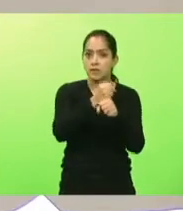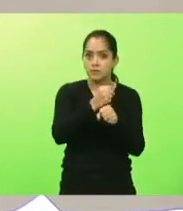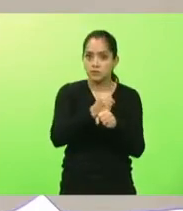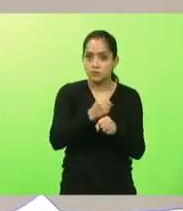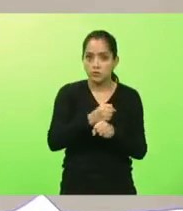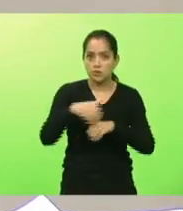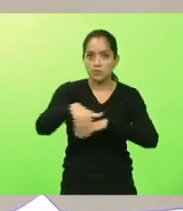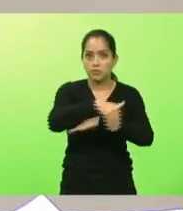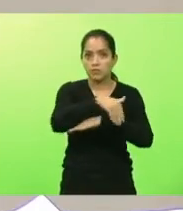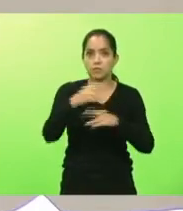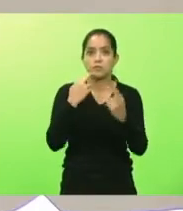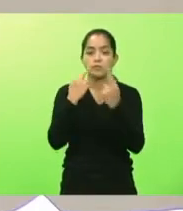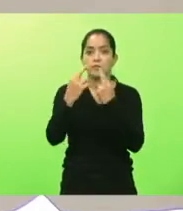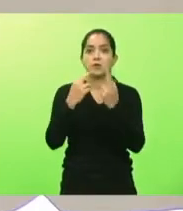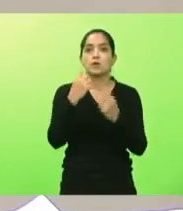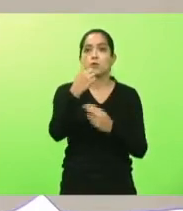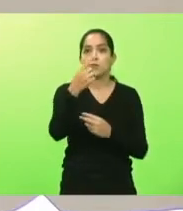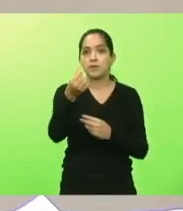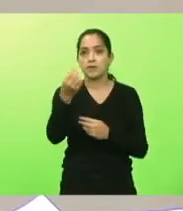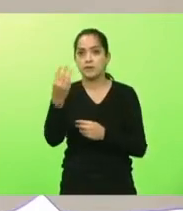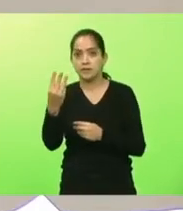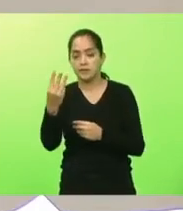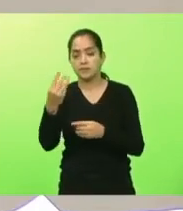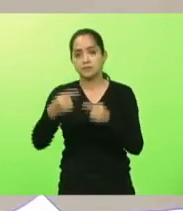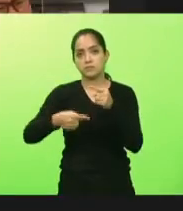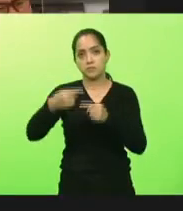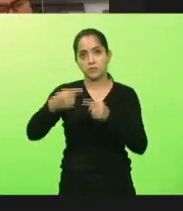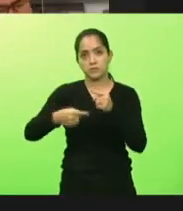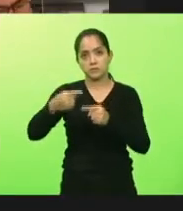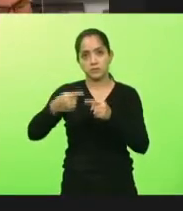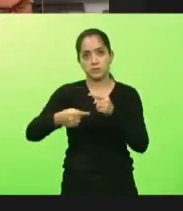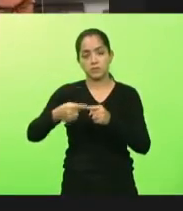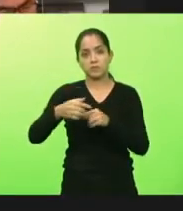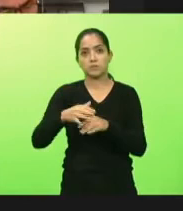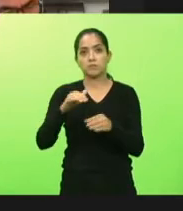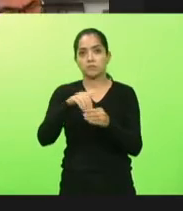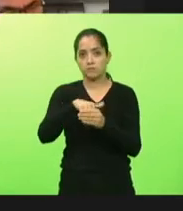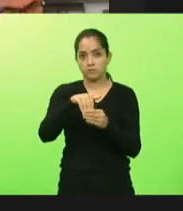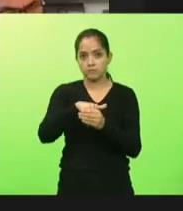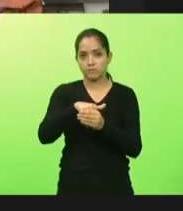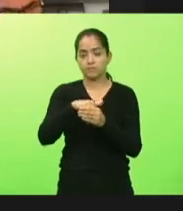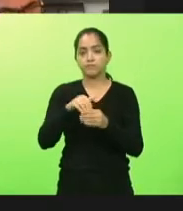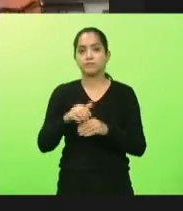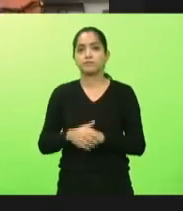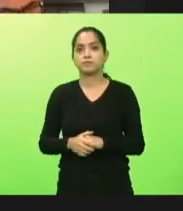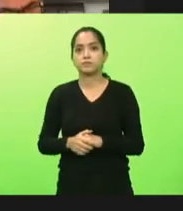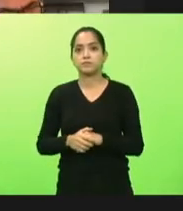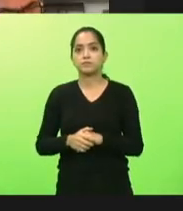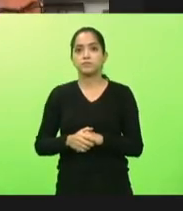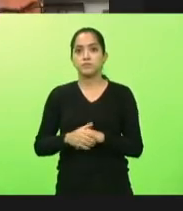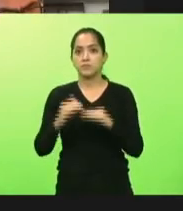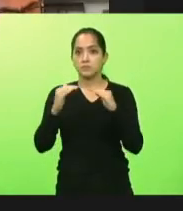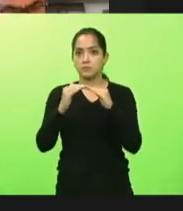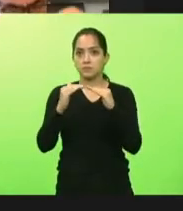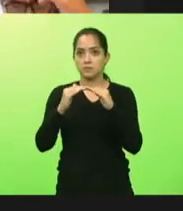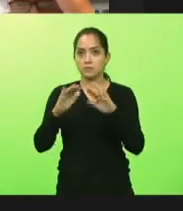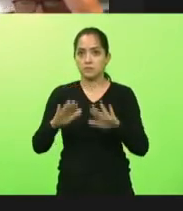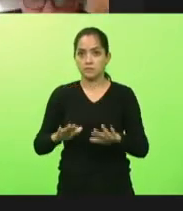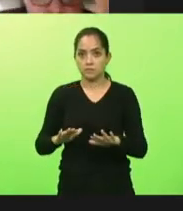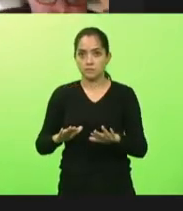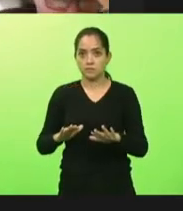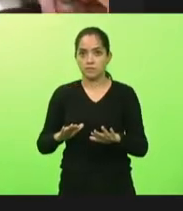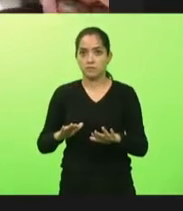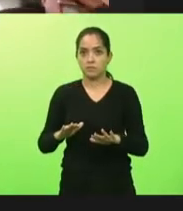rodovia BR-163, em discussão. Não havendo quem queira discutir, é em votação. Deputados que aprovam, permaneçam como se